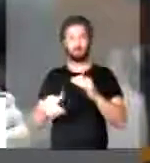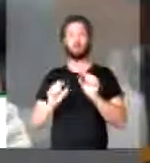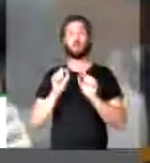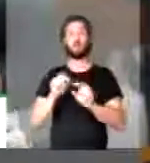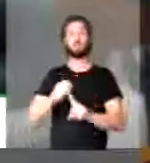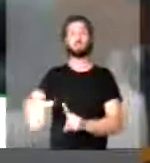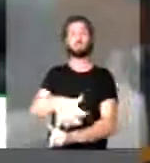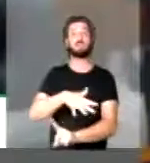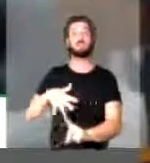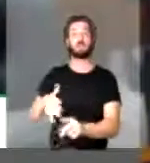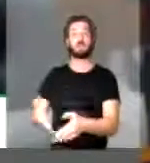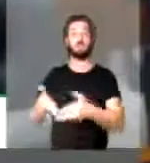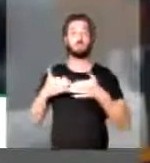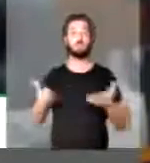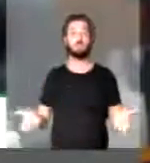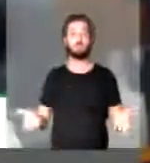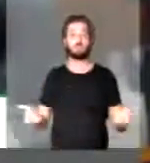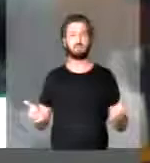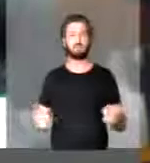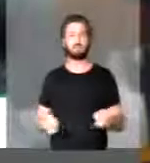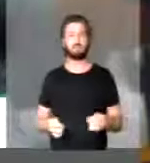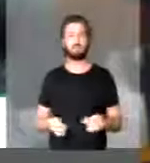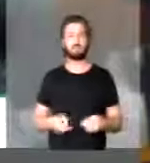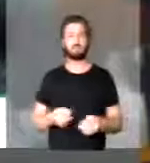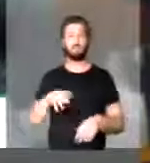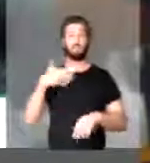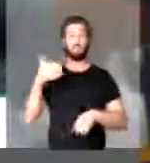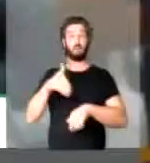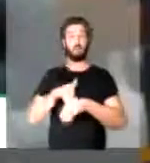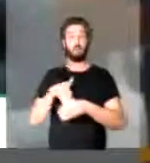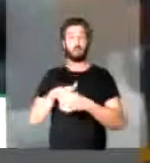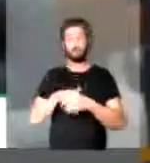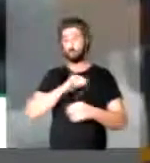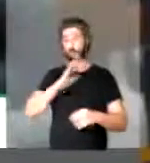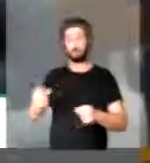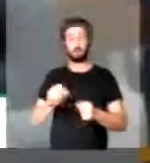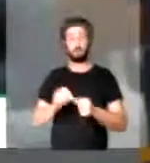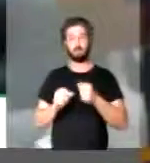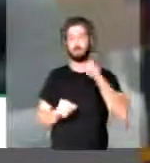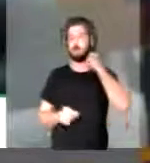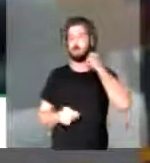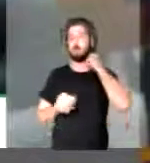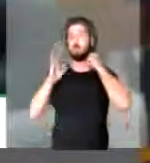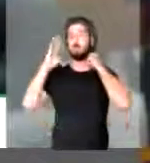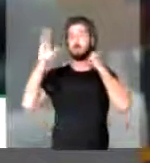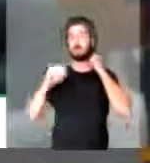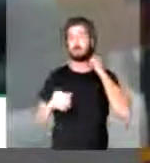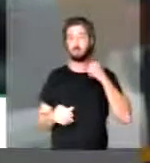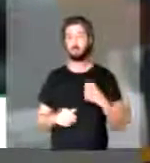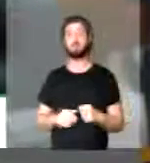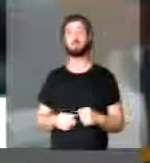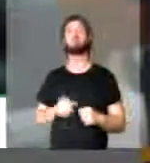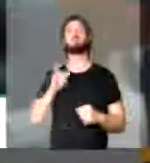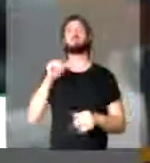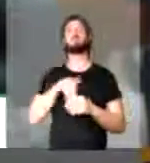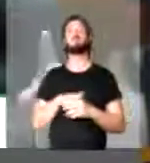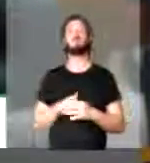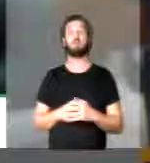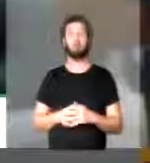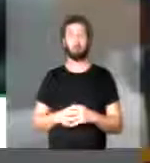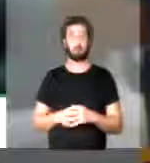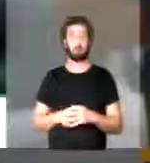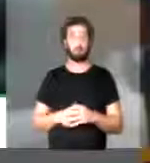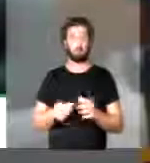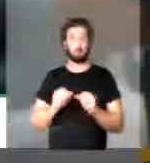àquilo que a sociedade clama quando o voto é exercido diretamente. Imagine, senhor presidente, se o voto